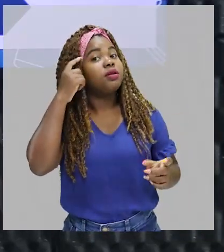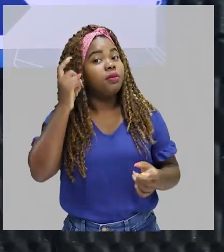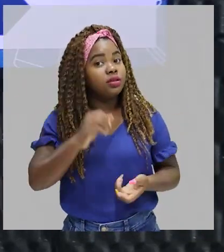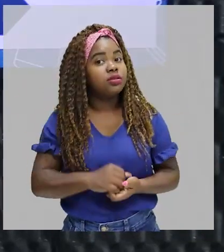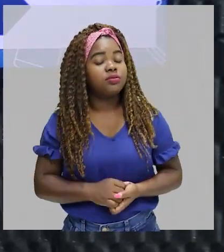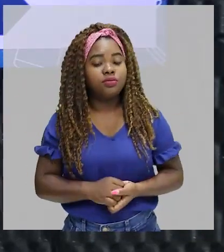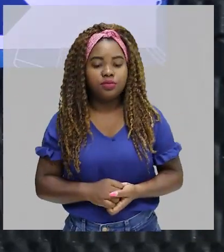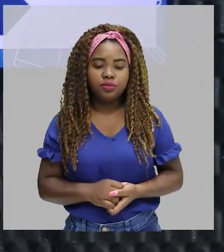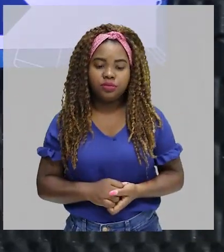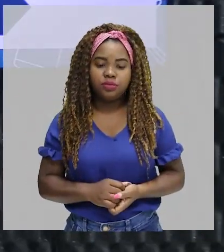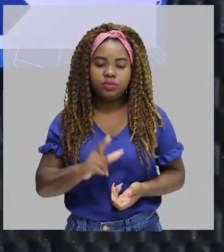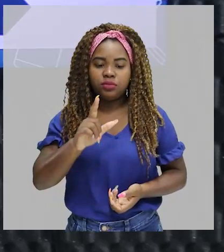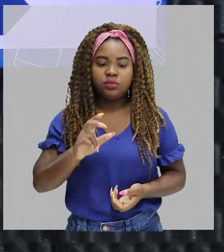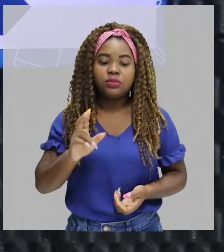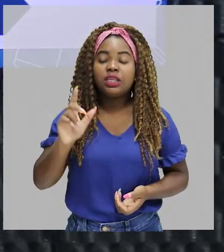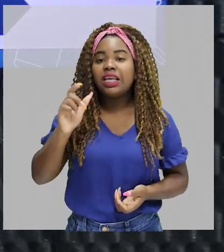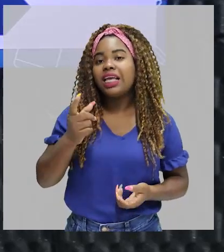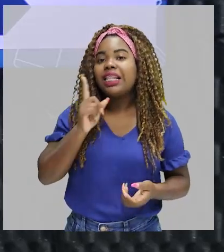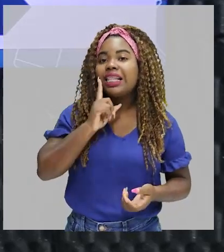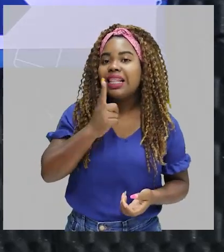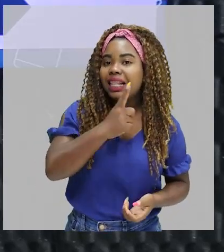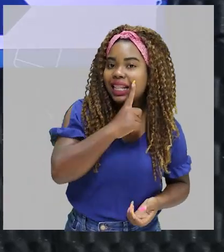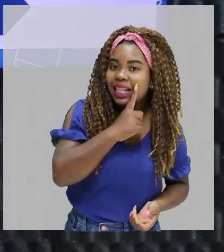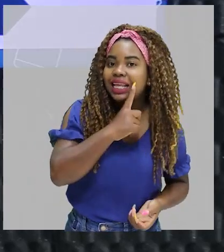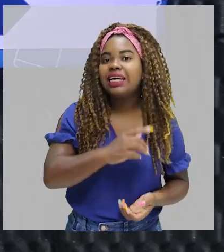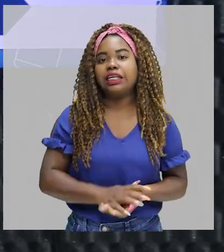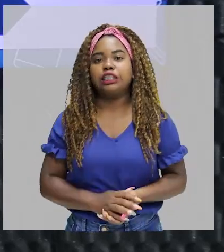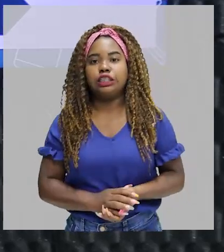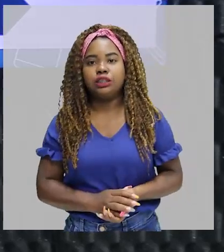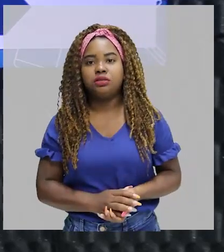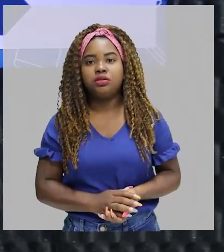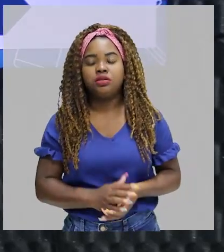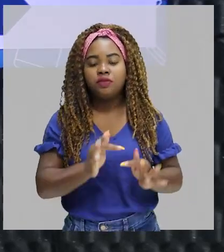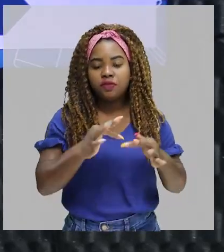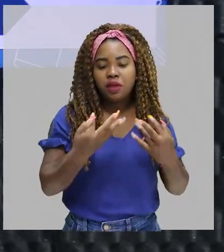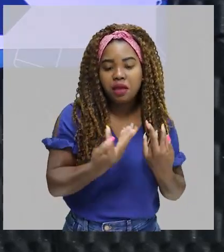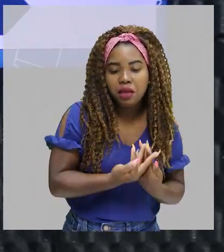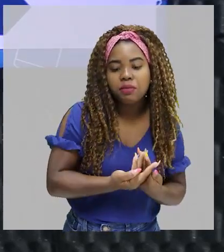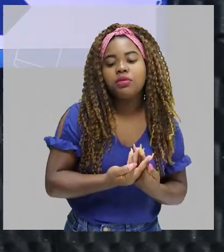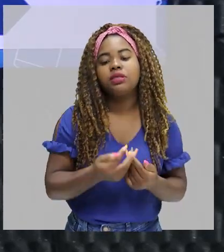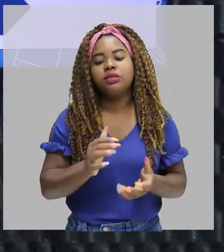vai pensar lanche, parentes,